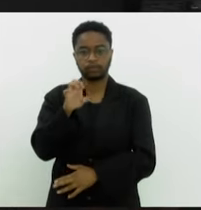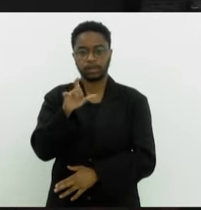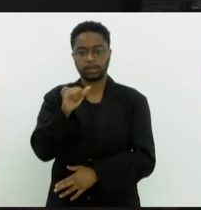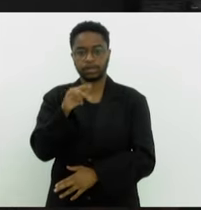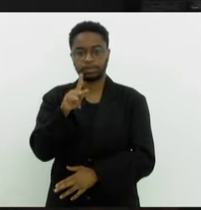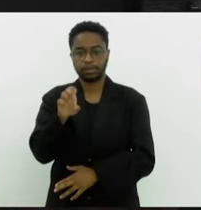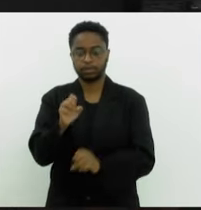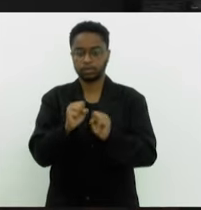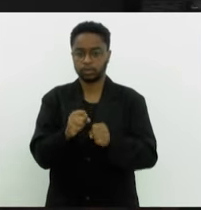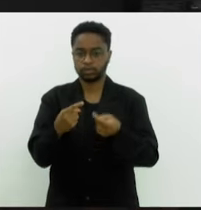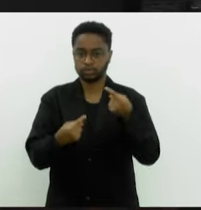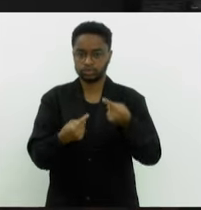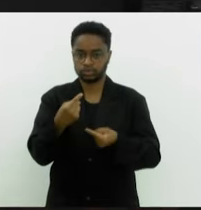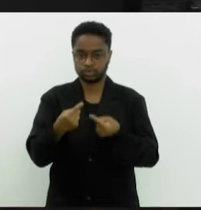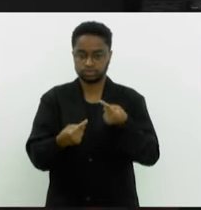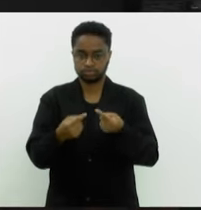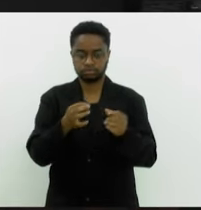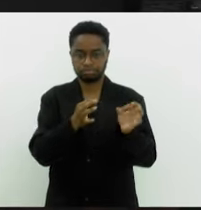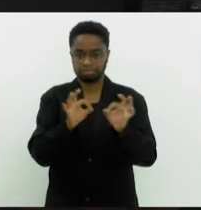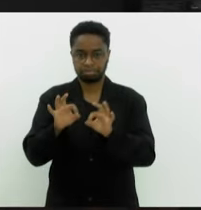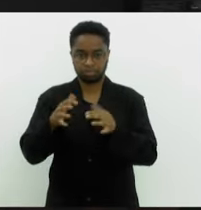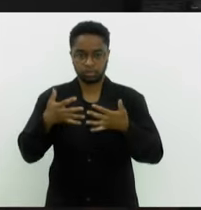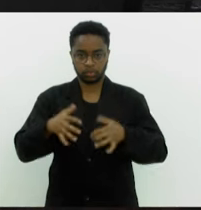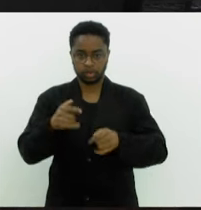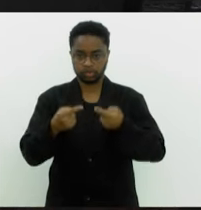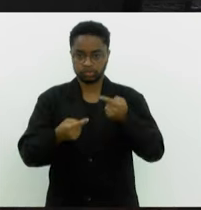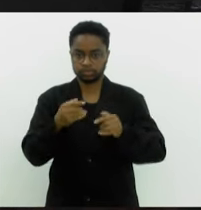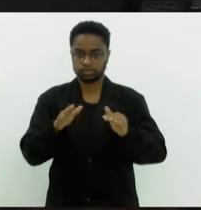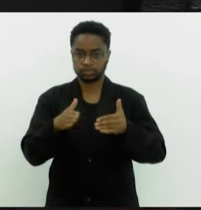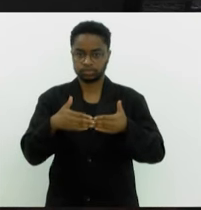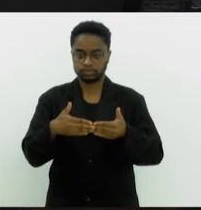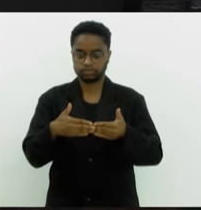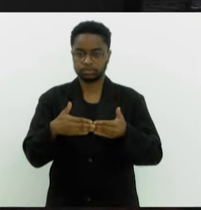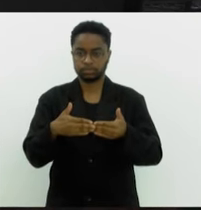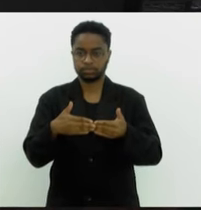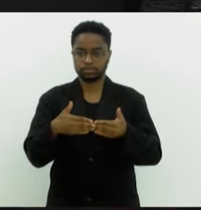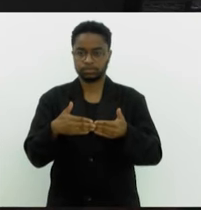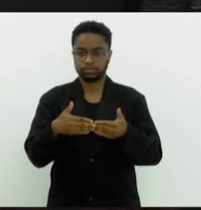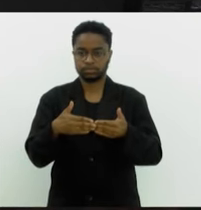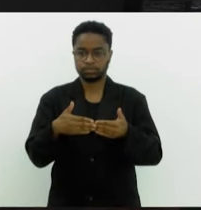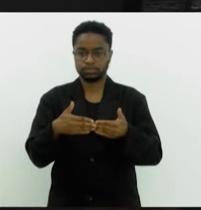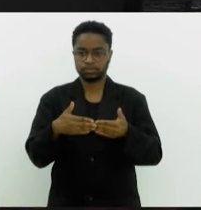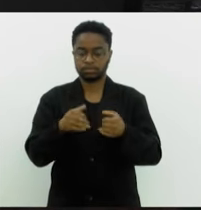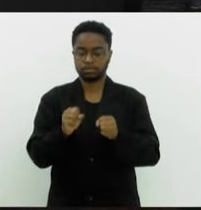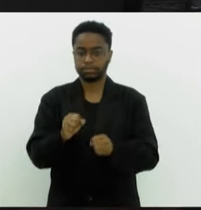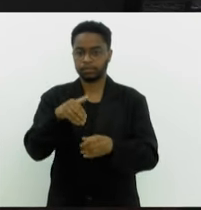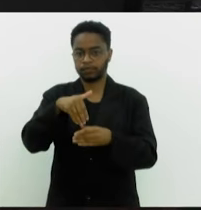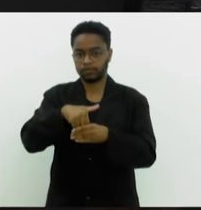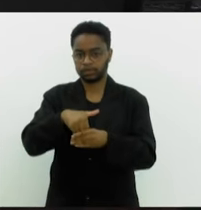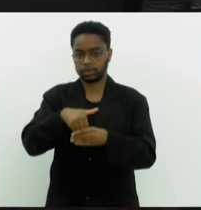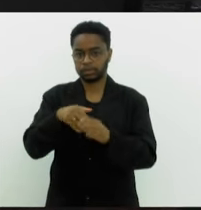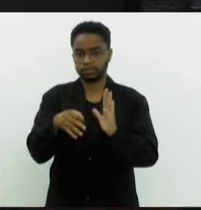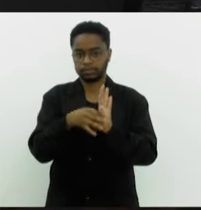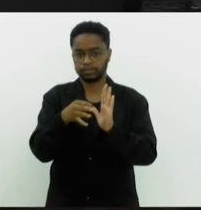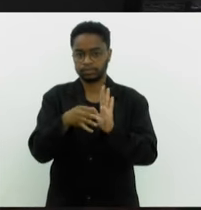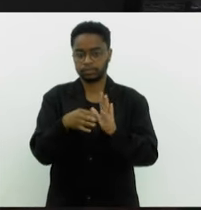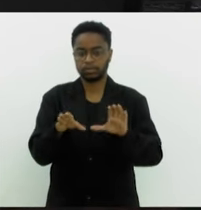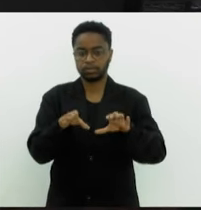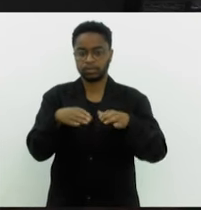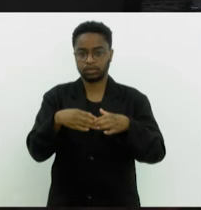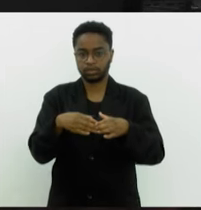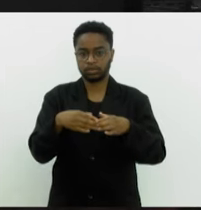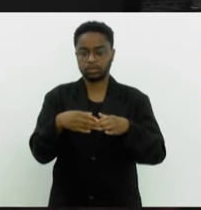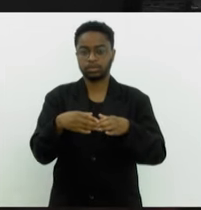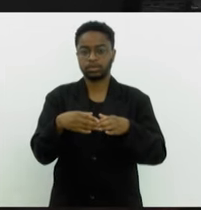Em discussão. Não havendo quem queira discutir, encerrada a discussão. Em votação, o parecer da Comissão de